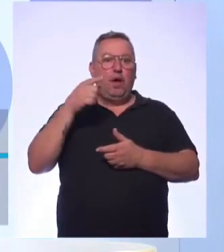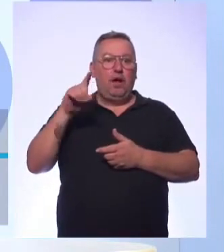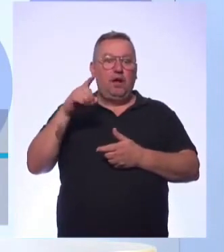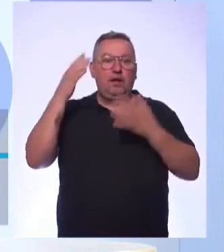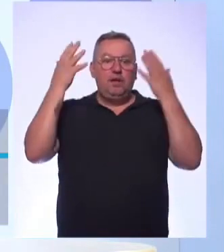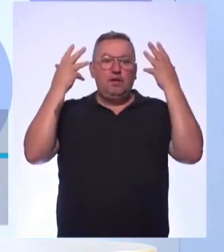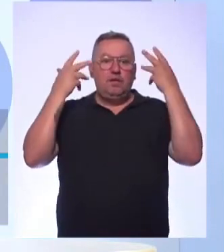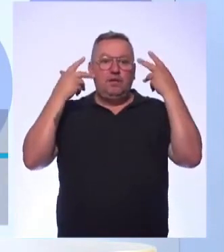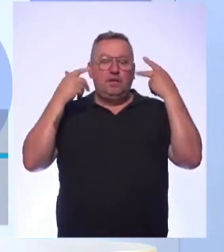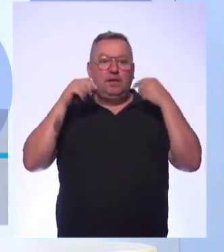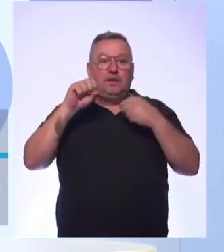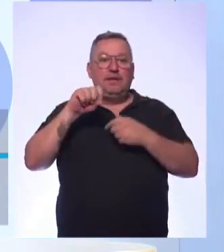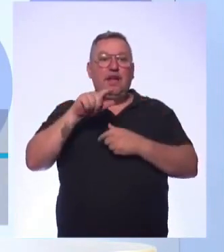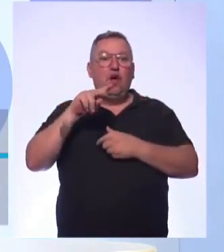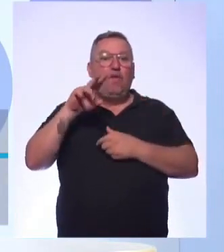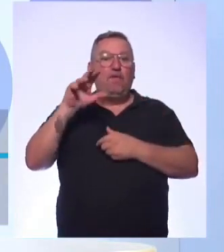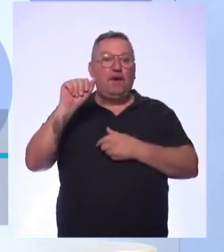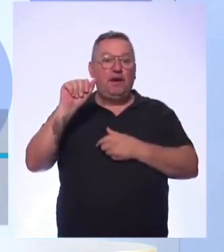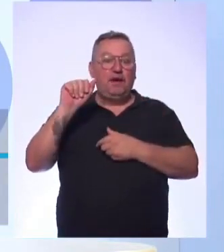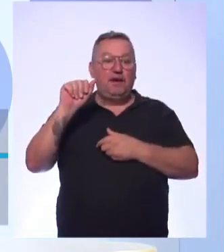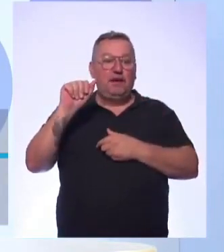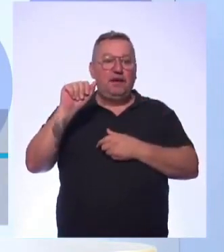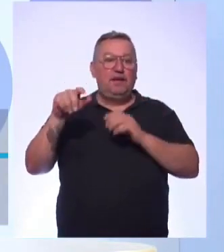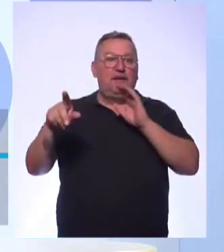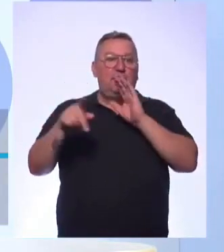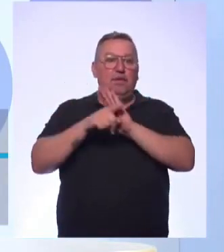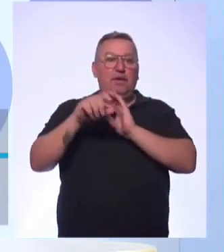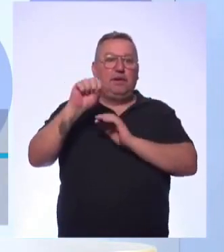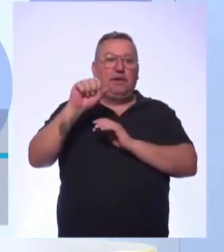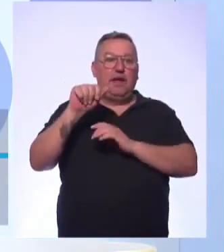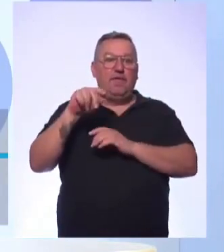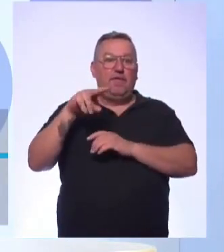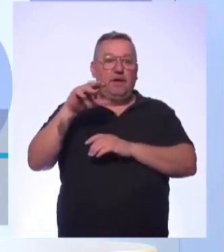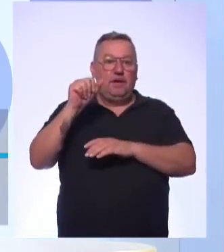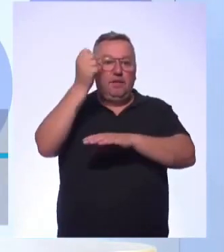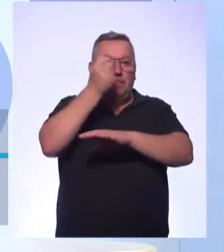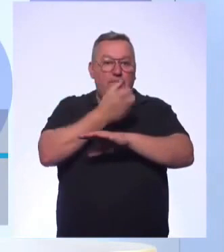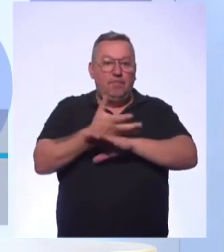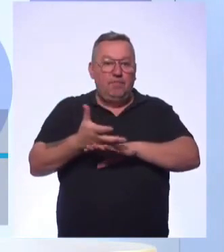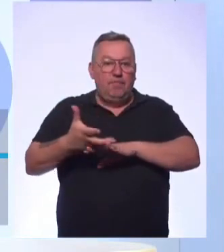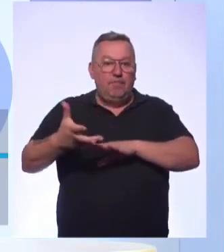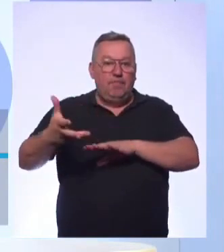animais selvagens. O Miguel, animais da savana.